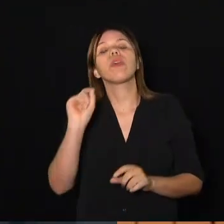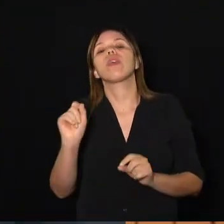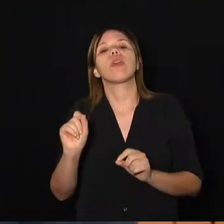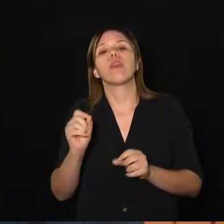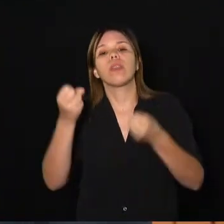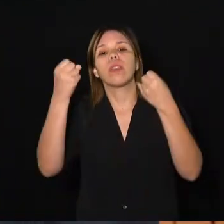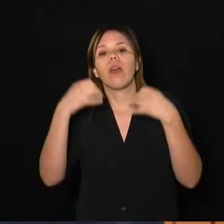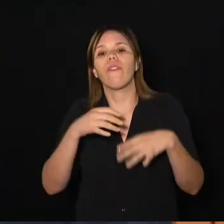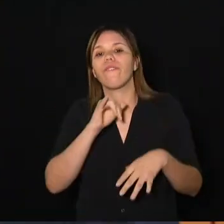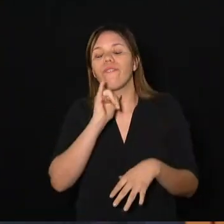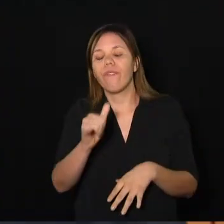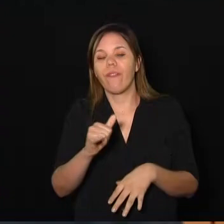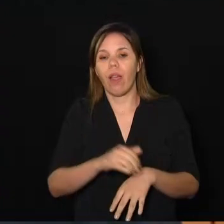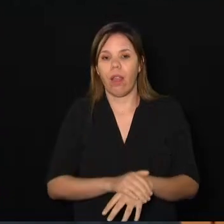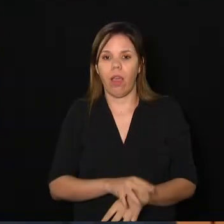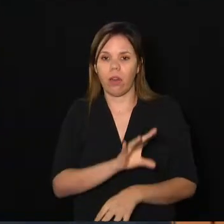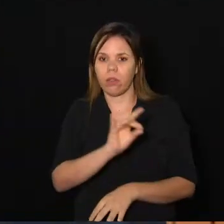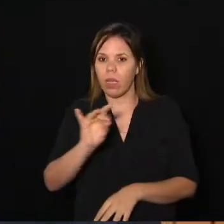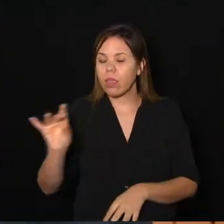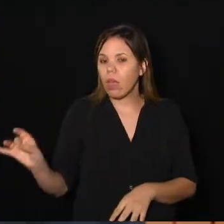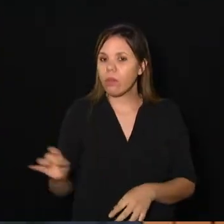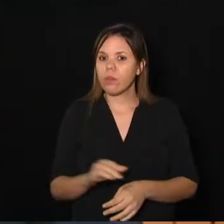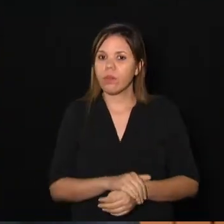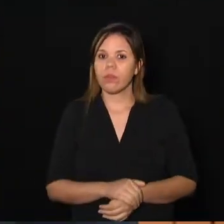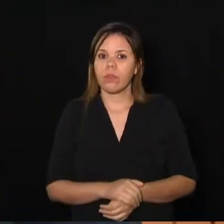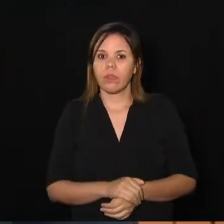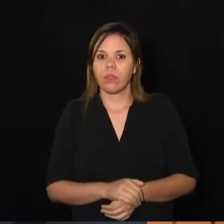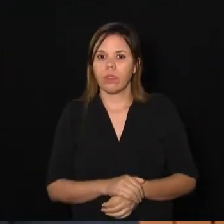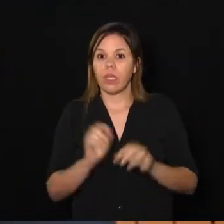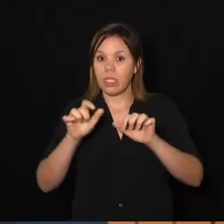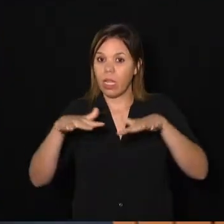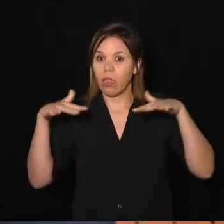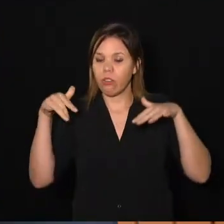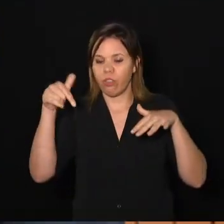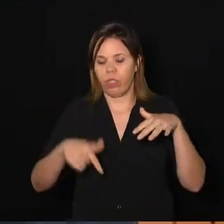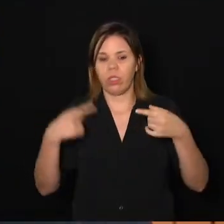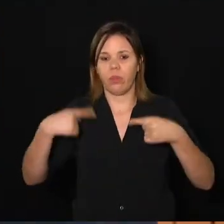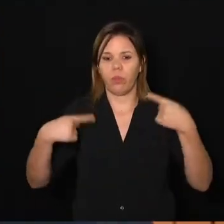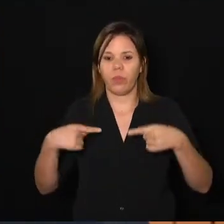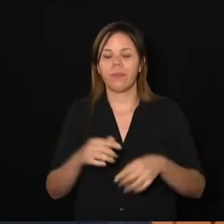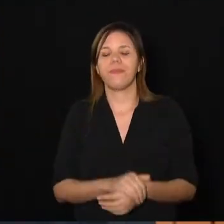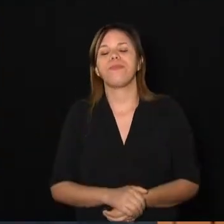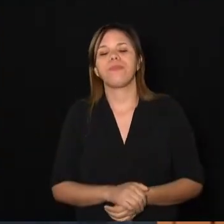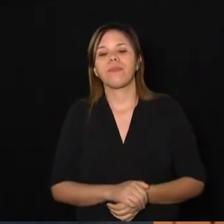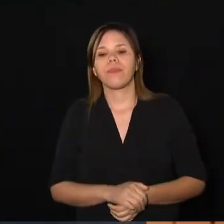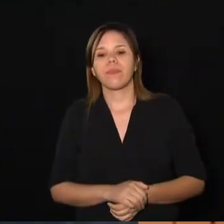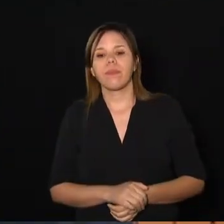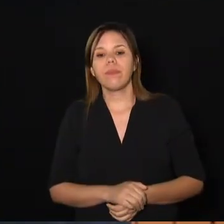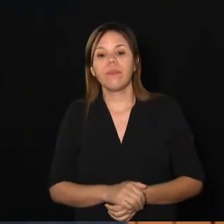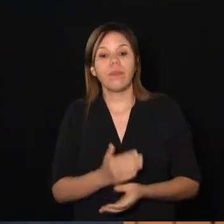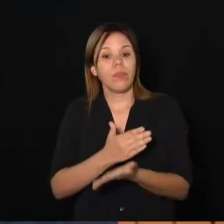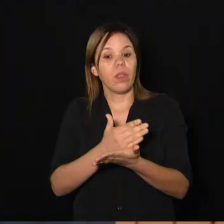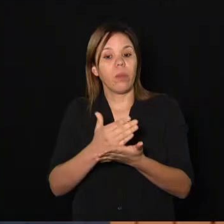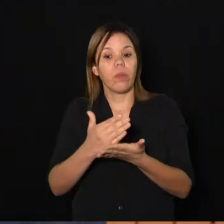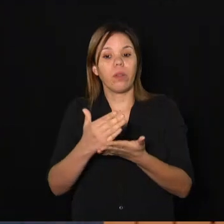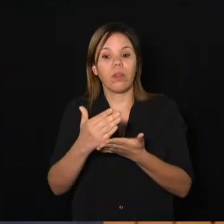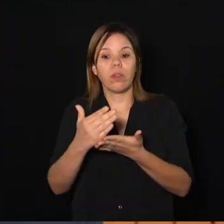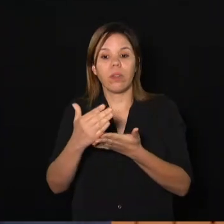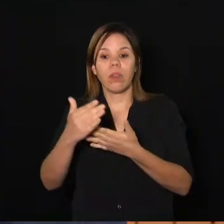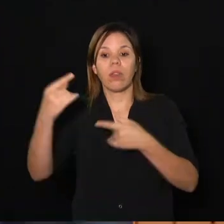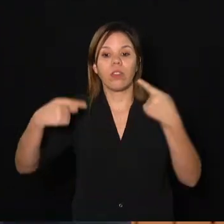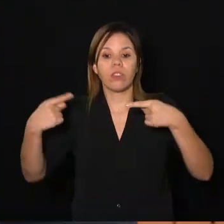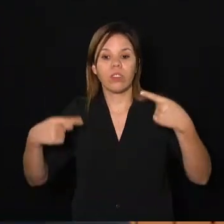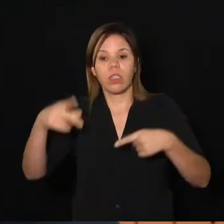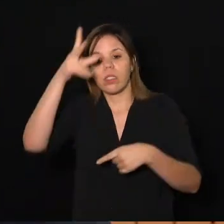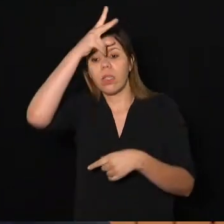esteja fazendo os questionamentos aqui na audiência pública então para dar início a nossa audiência pública